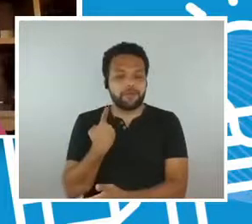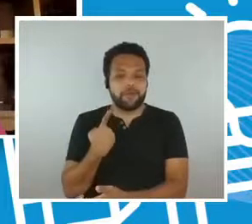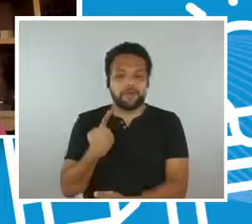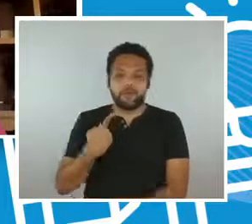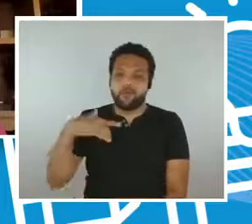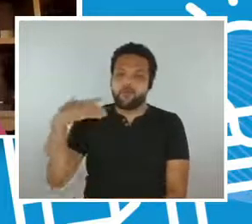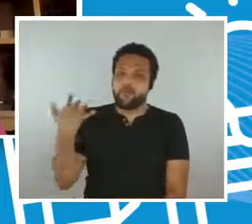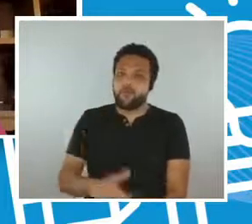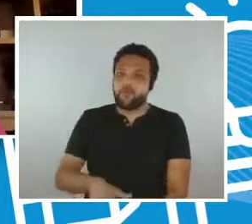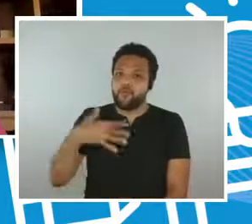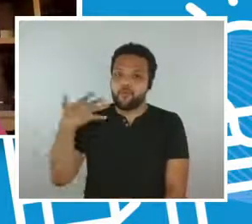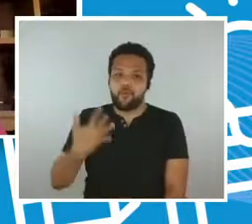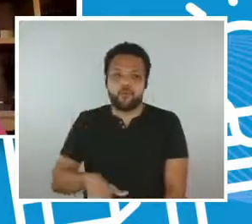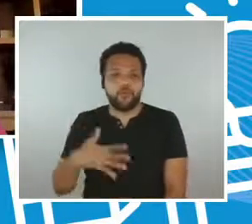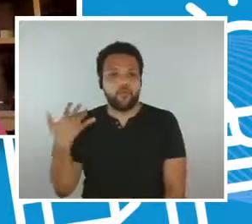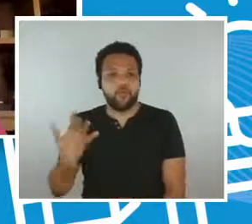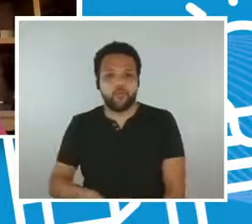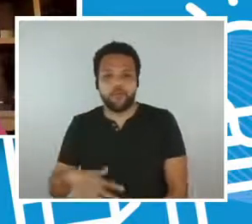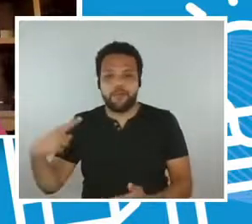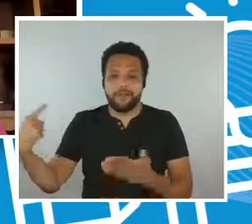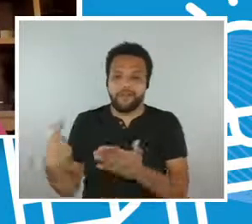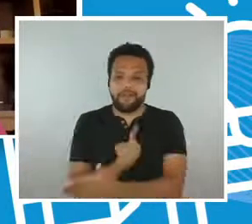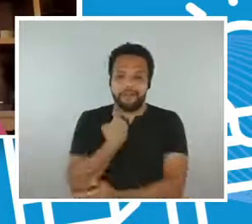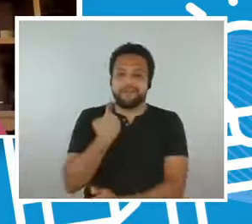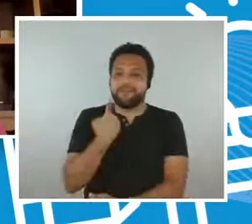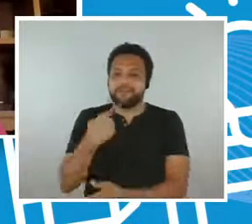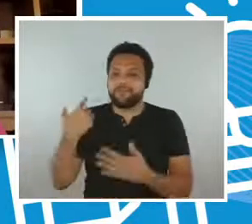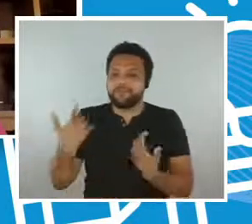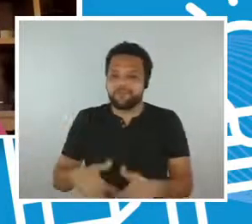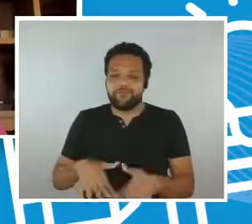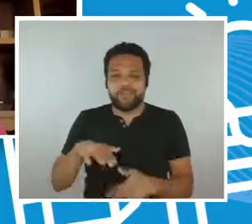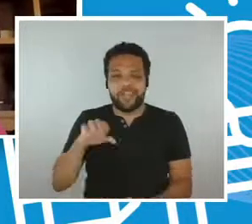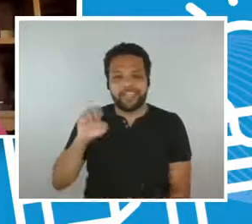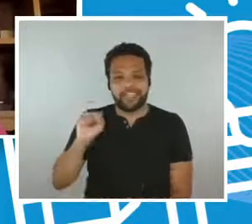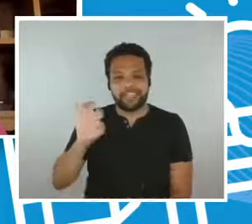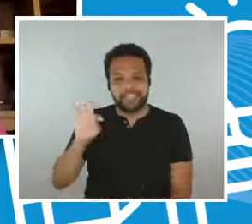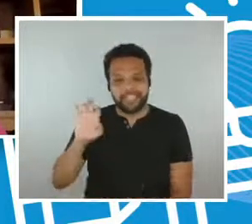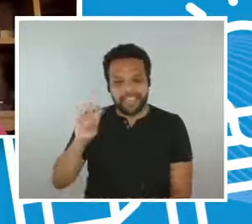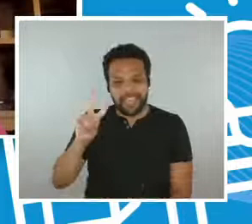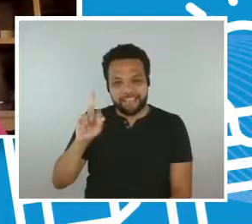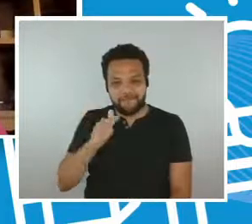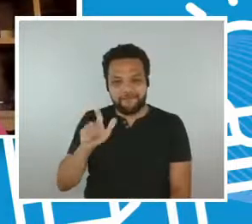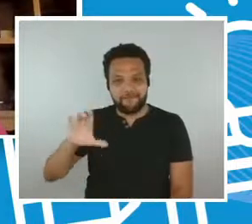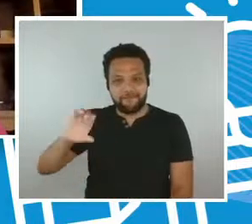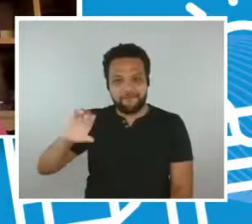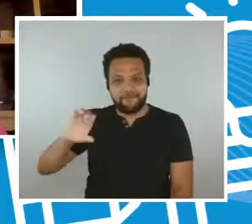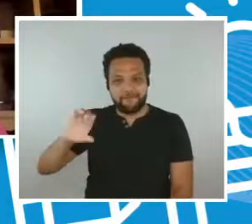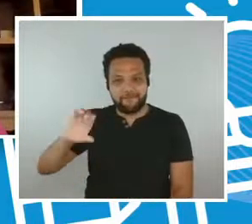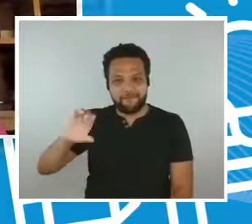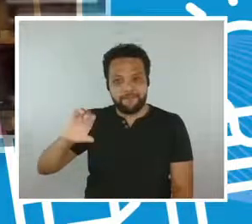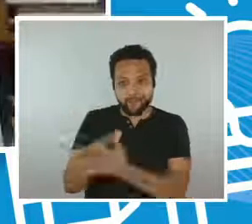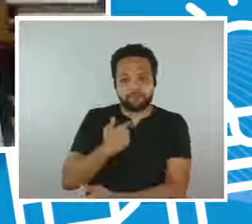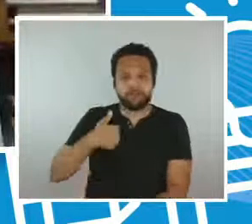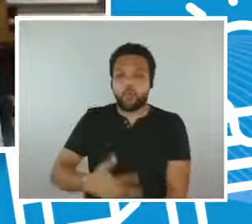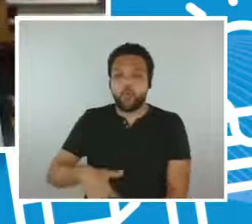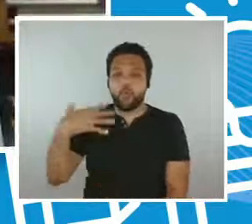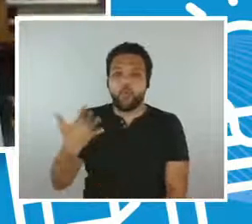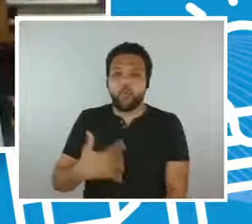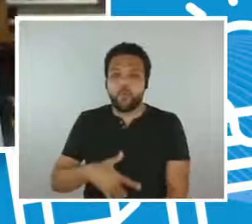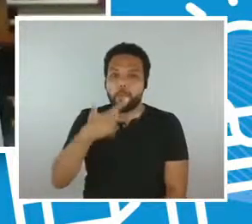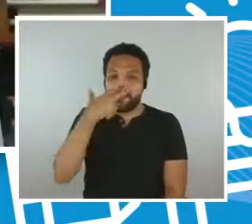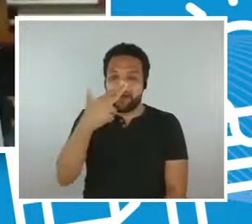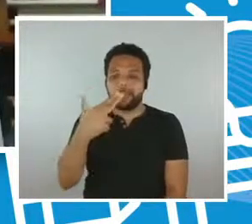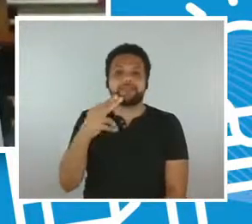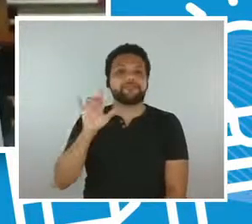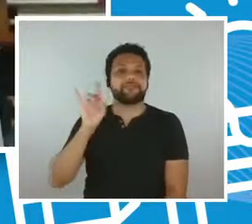muito instigante do Estevão, né? Porque é uma pergunta que perpassa